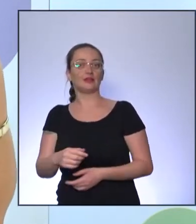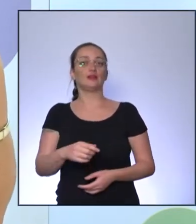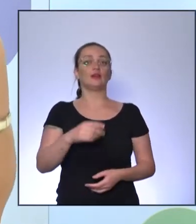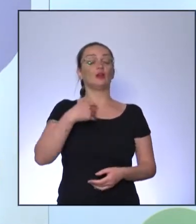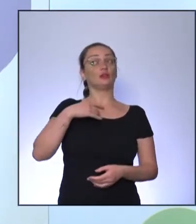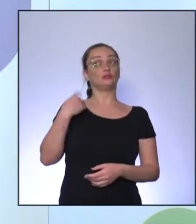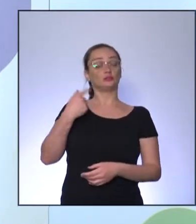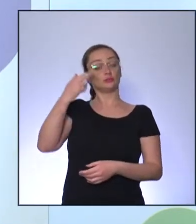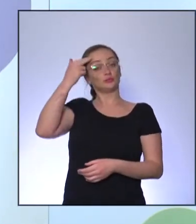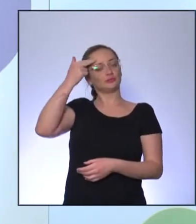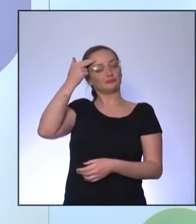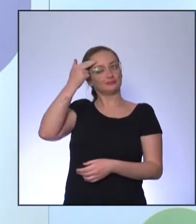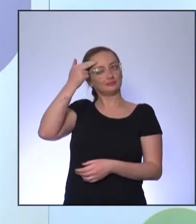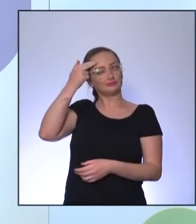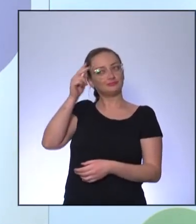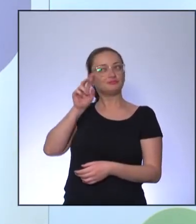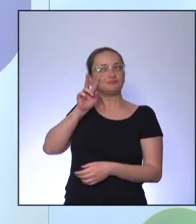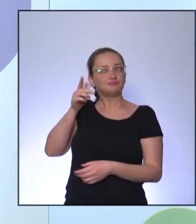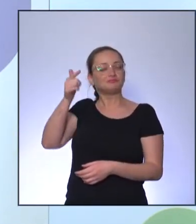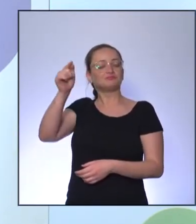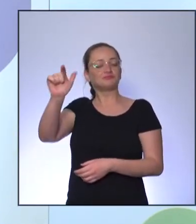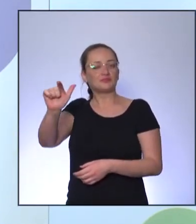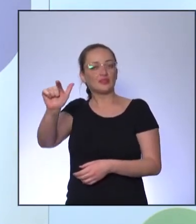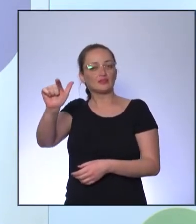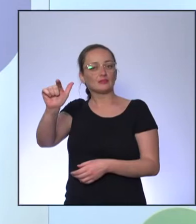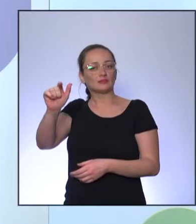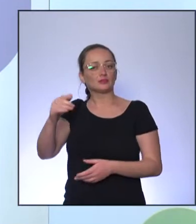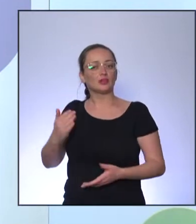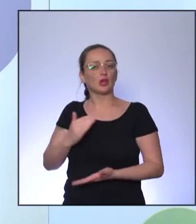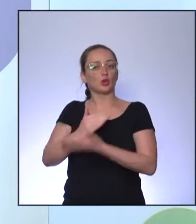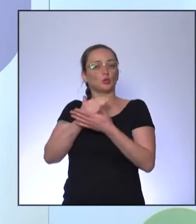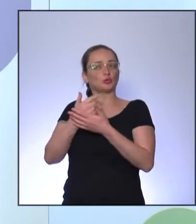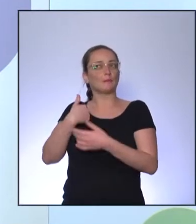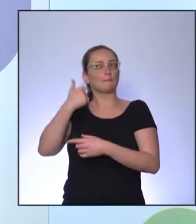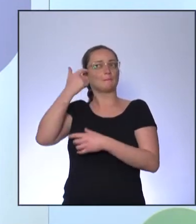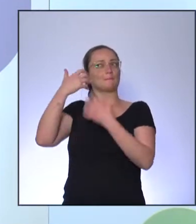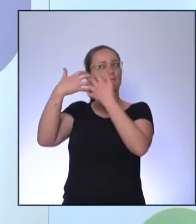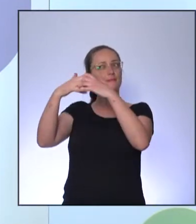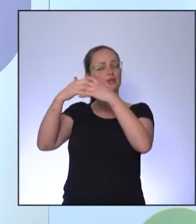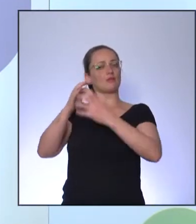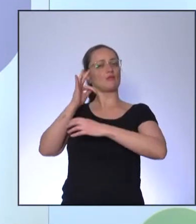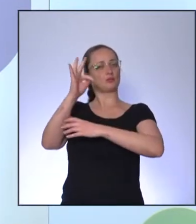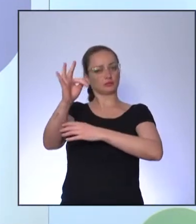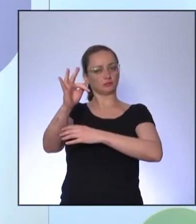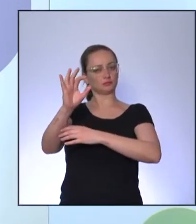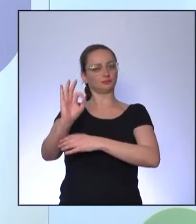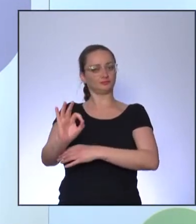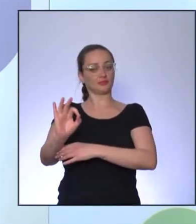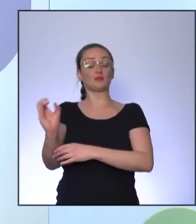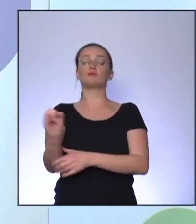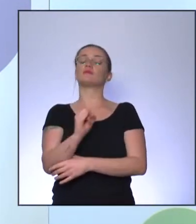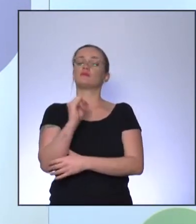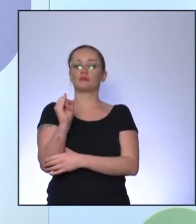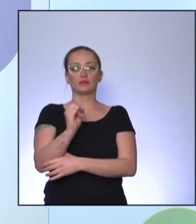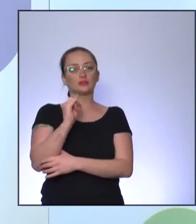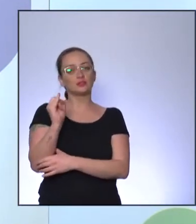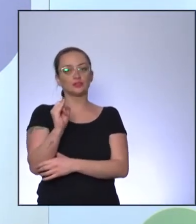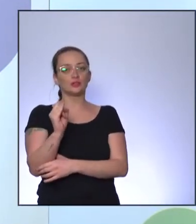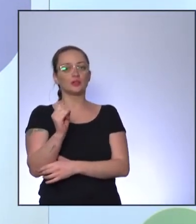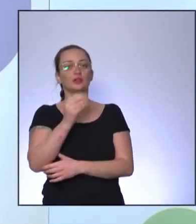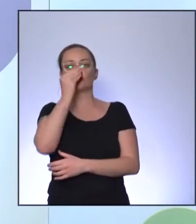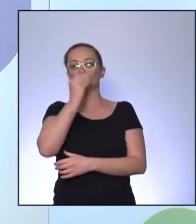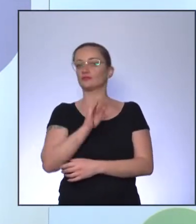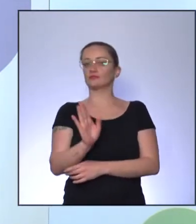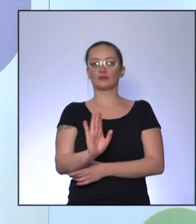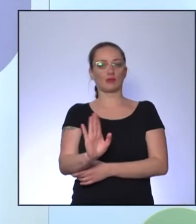o sonho, ele dá um pouco mais de perspectiva, de futuro mesmo, de pensar o futuro. Então, é importante a gente não